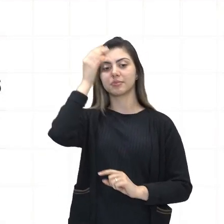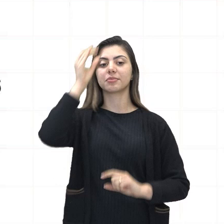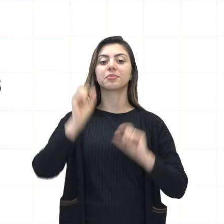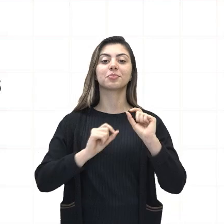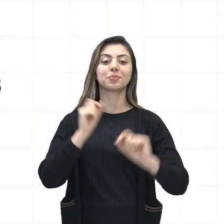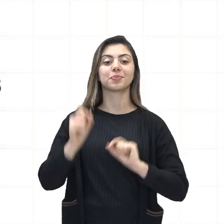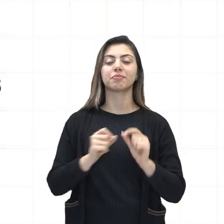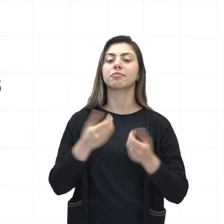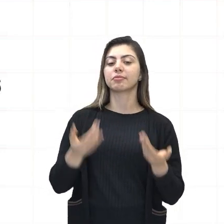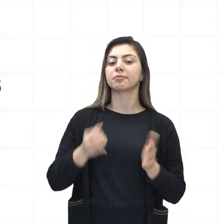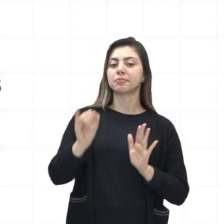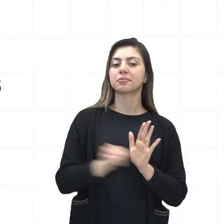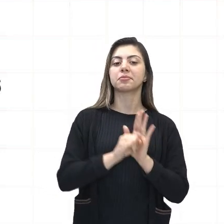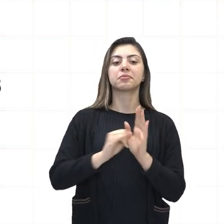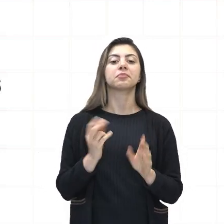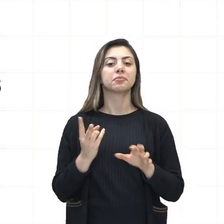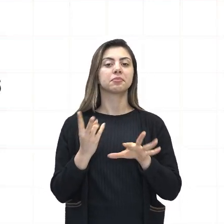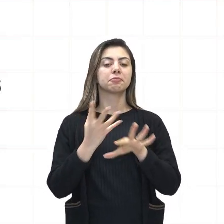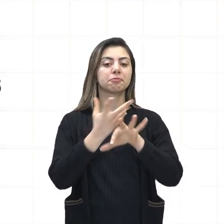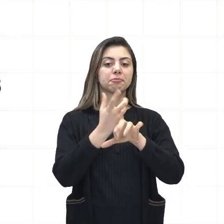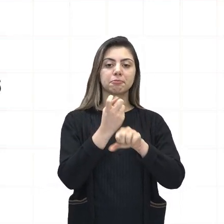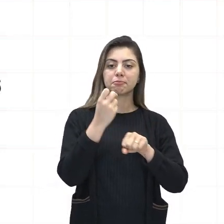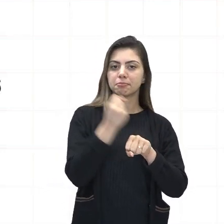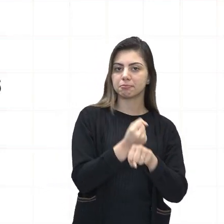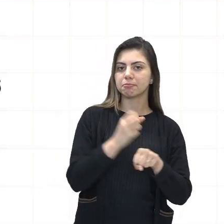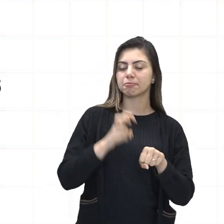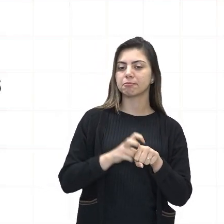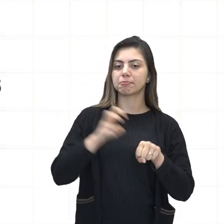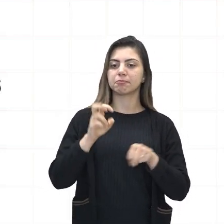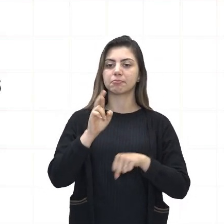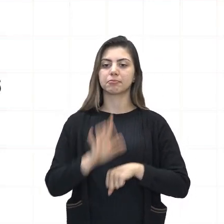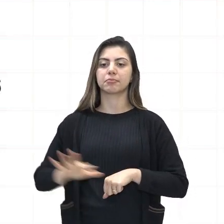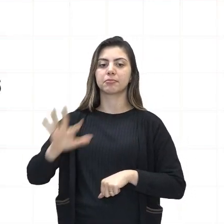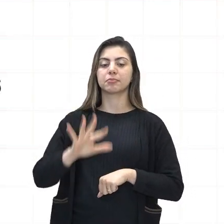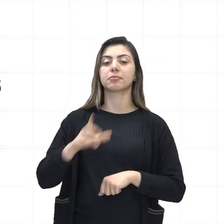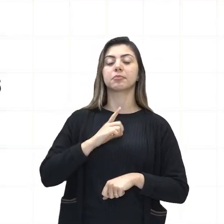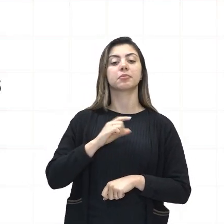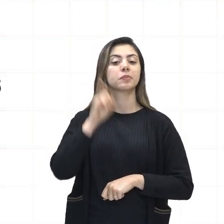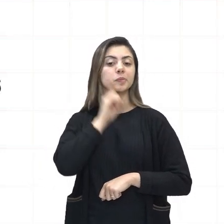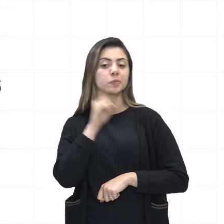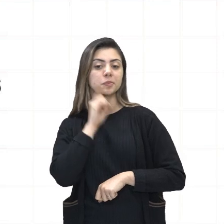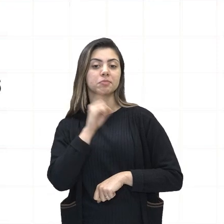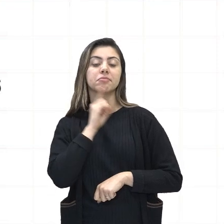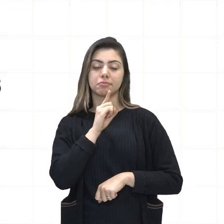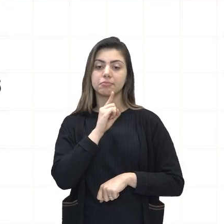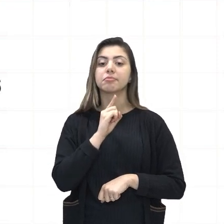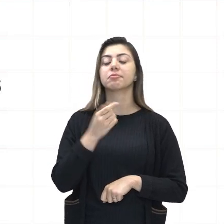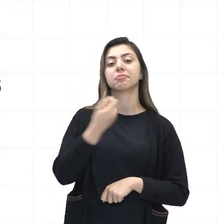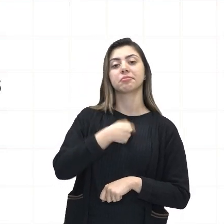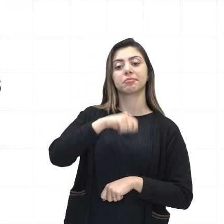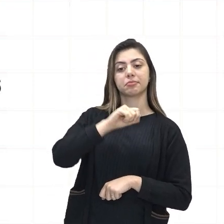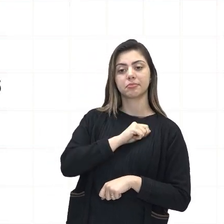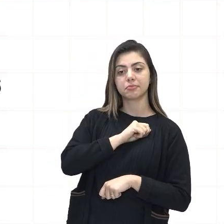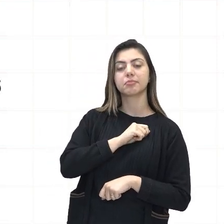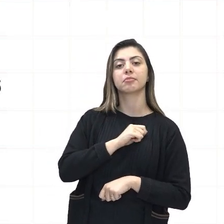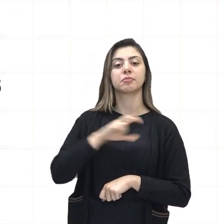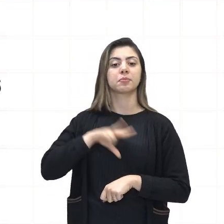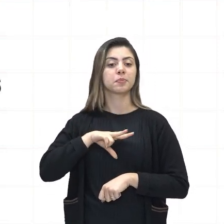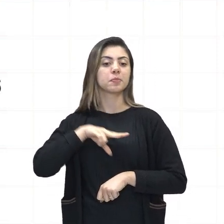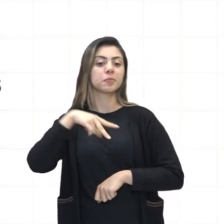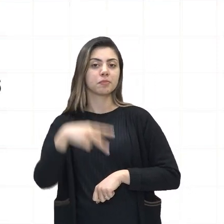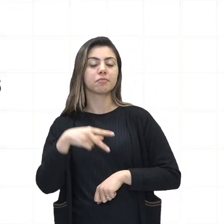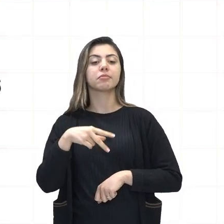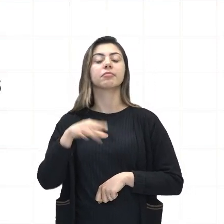de conhecimento identidades e interculturalidades regionais. Estados Unidos da América, América Espanhola